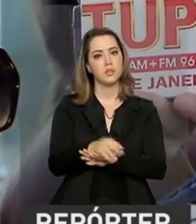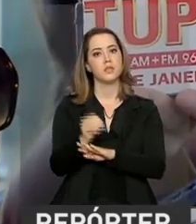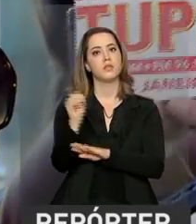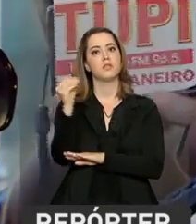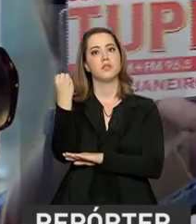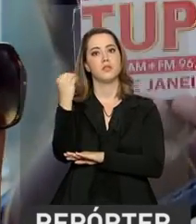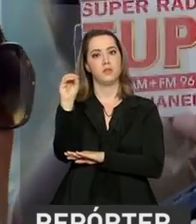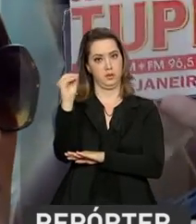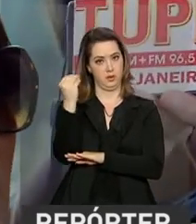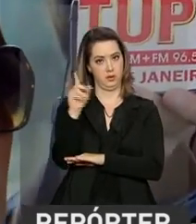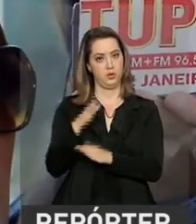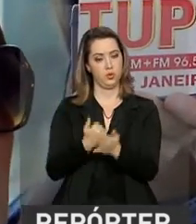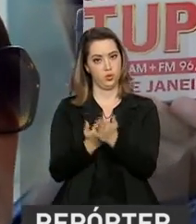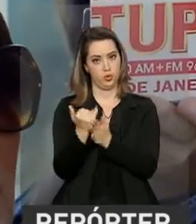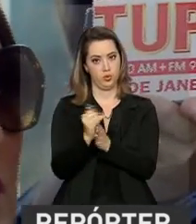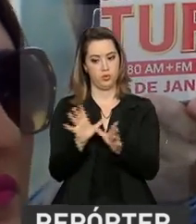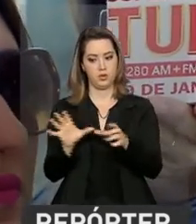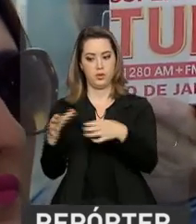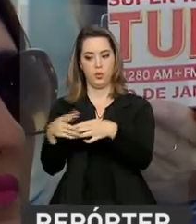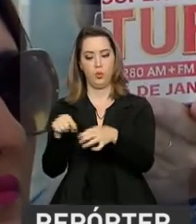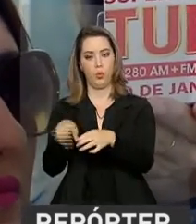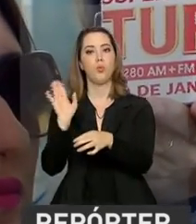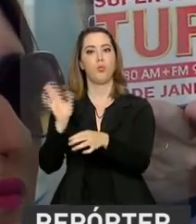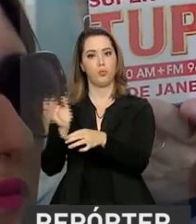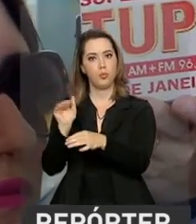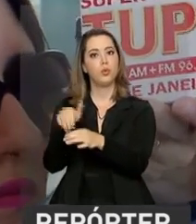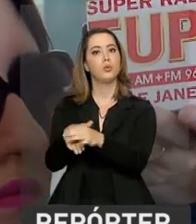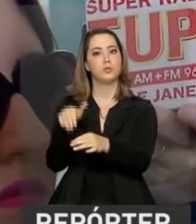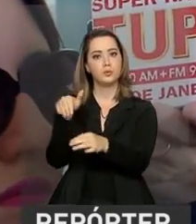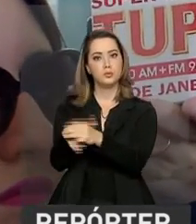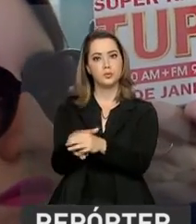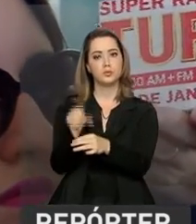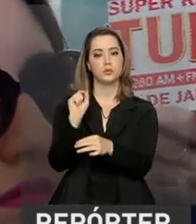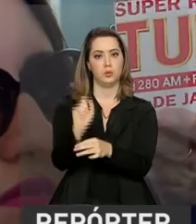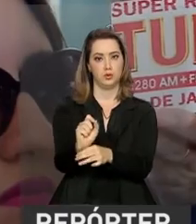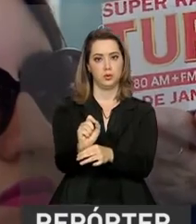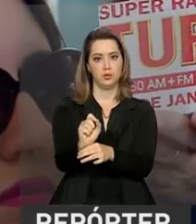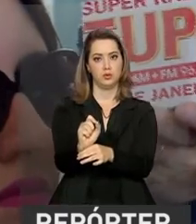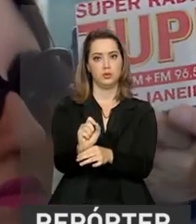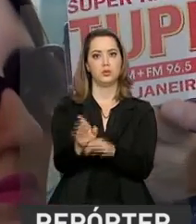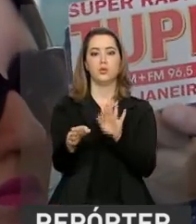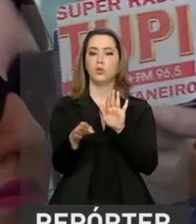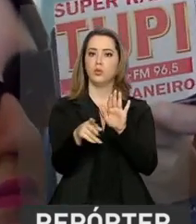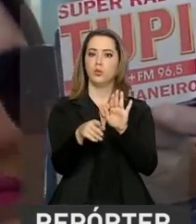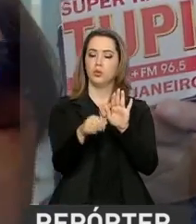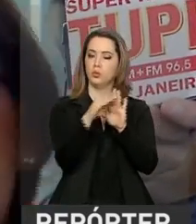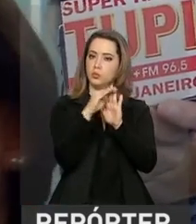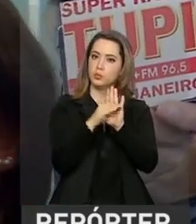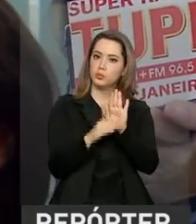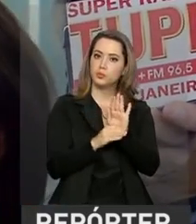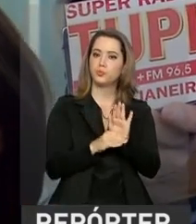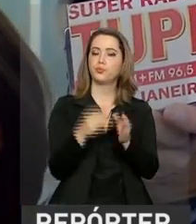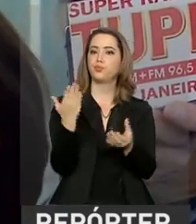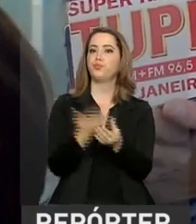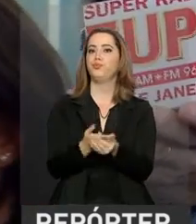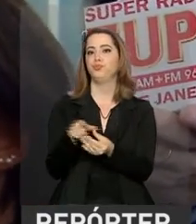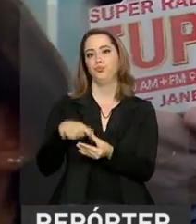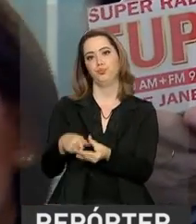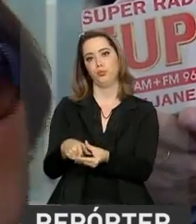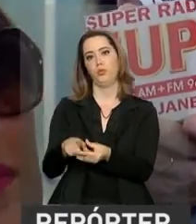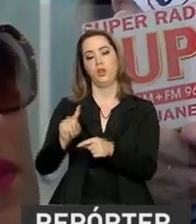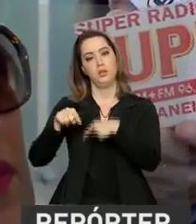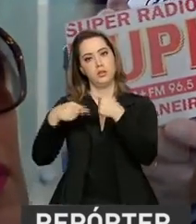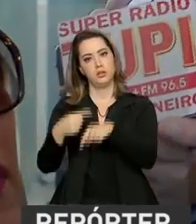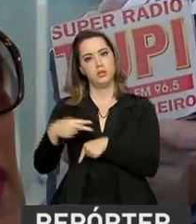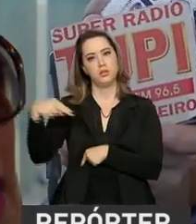com a comissão especial votando a proposta e durante o mês de novembro, no